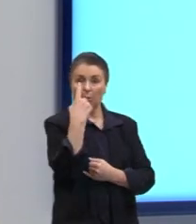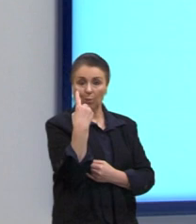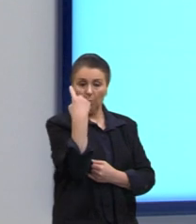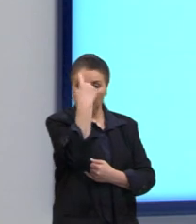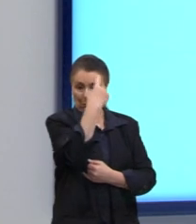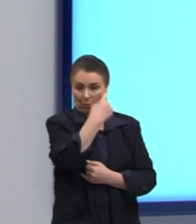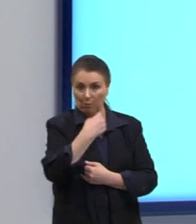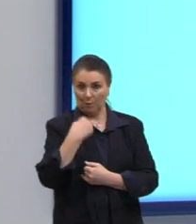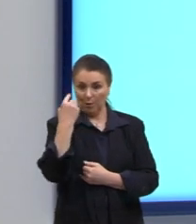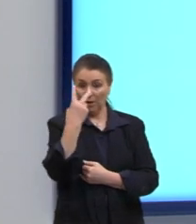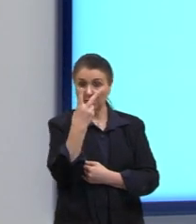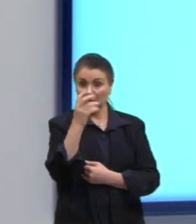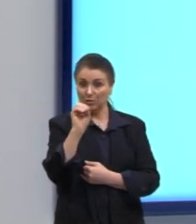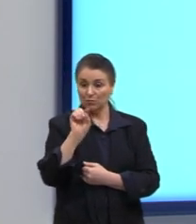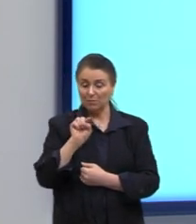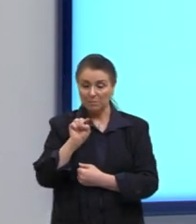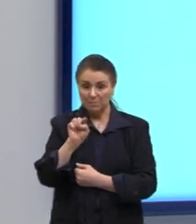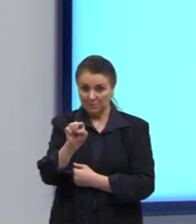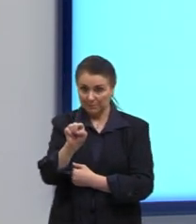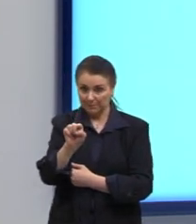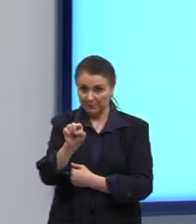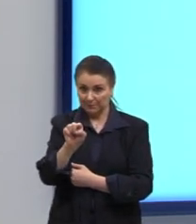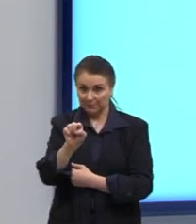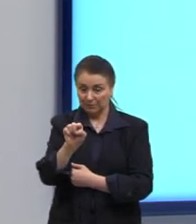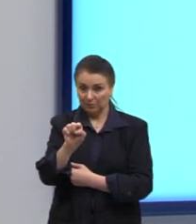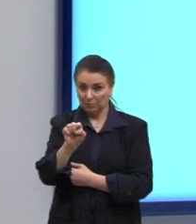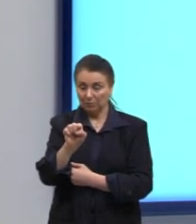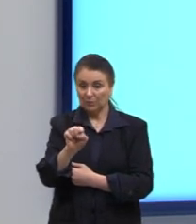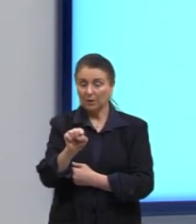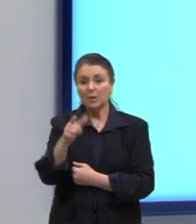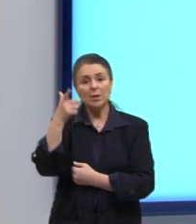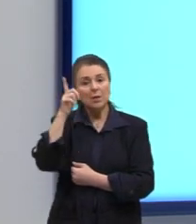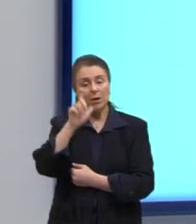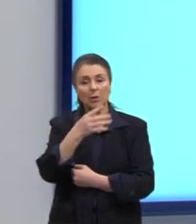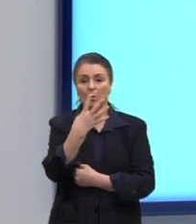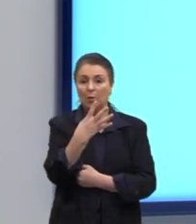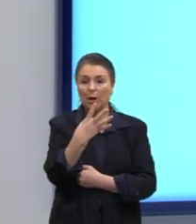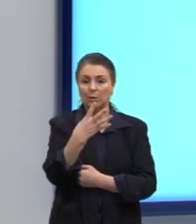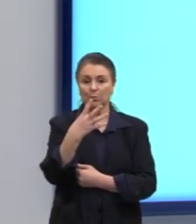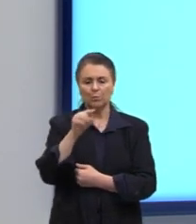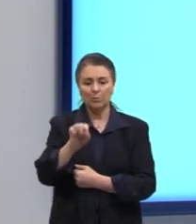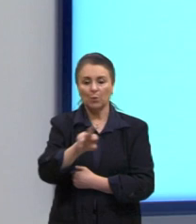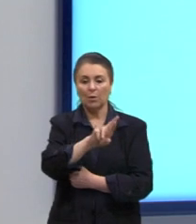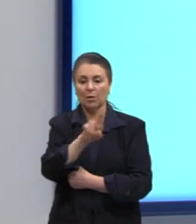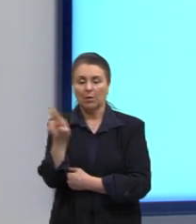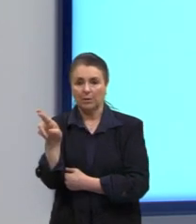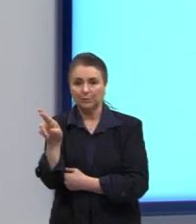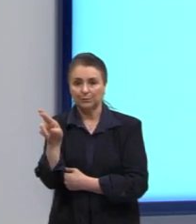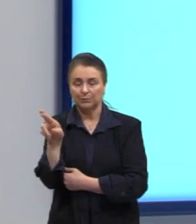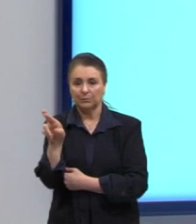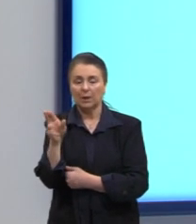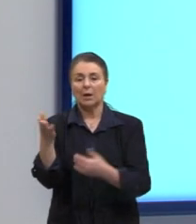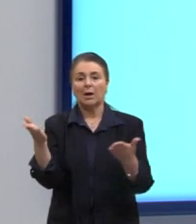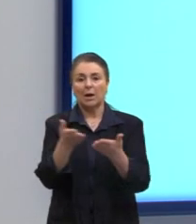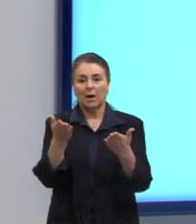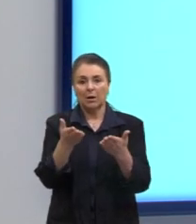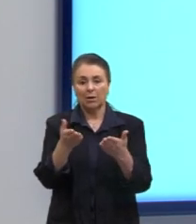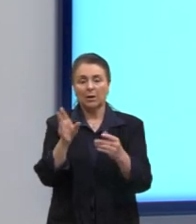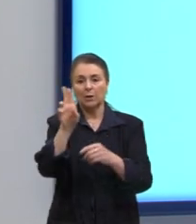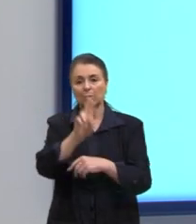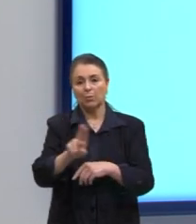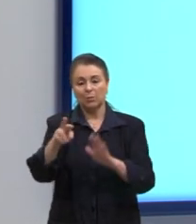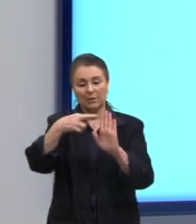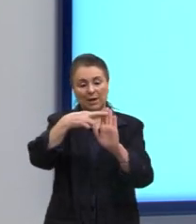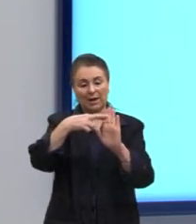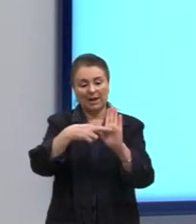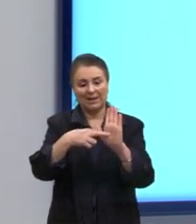produzo ali 20 mil peças e faturo r$ 4.000 a gente busca então ali através de uma